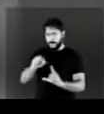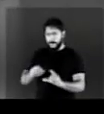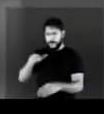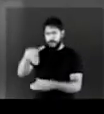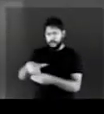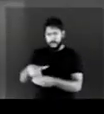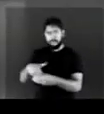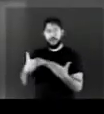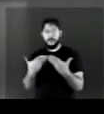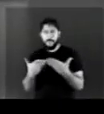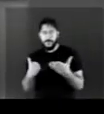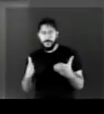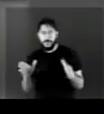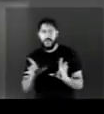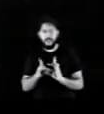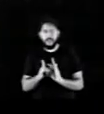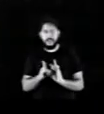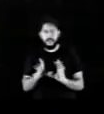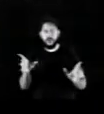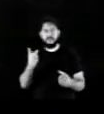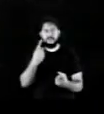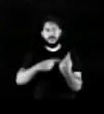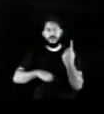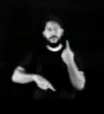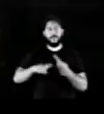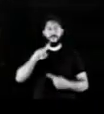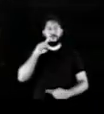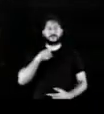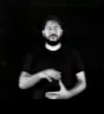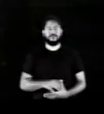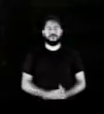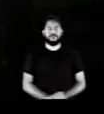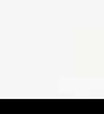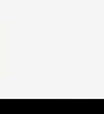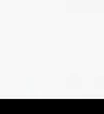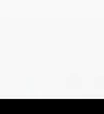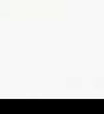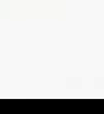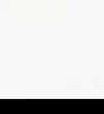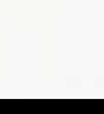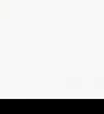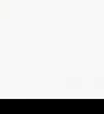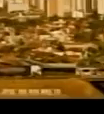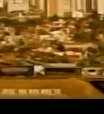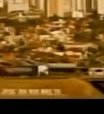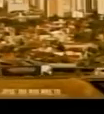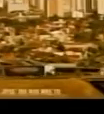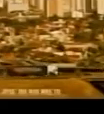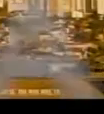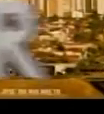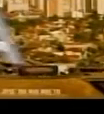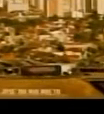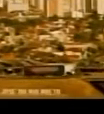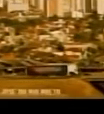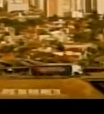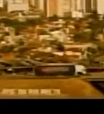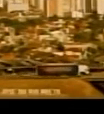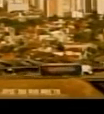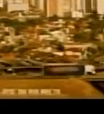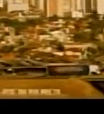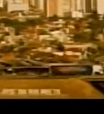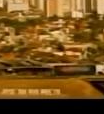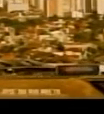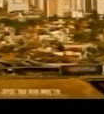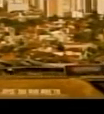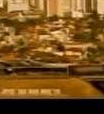urna eletrônica é o caminho e a democracia é a estrada. TV Câmara de São José